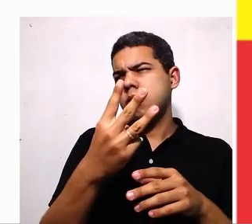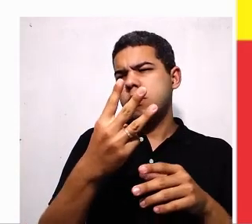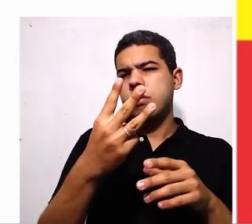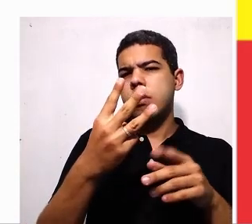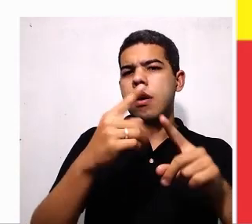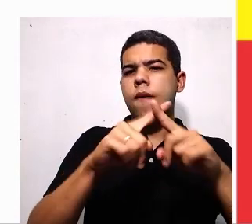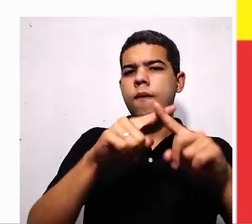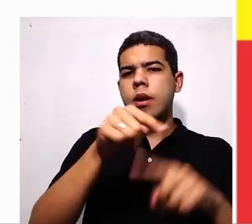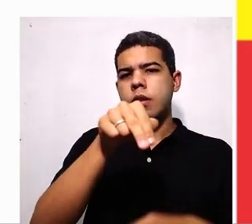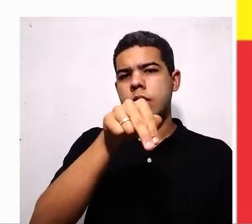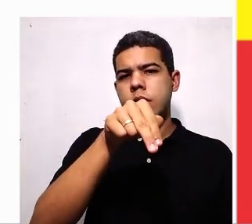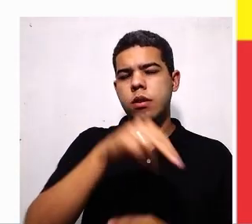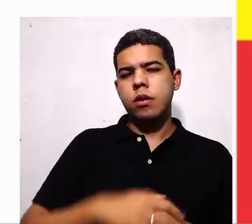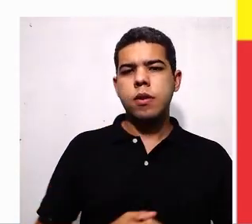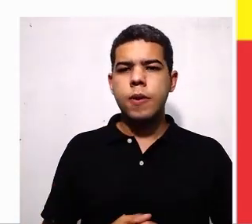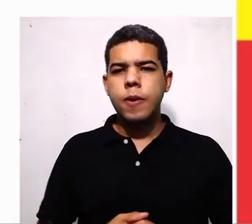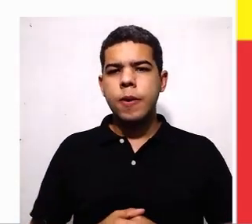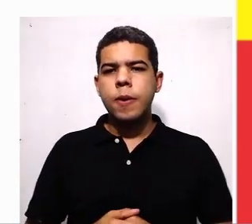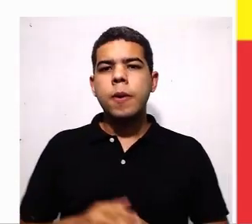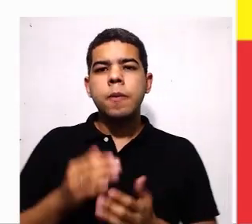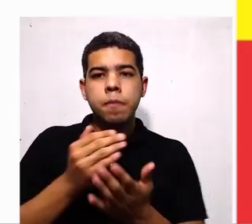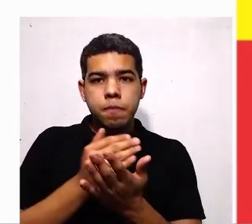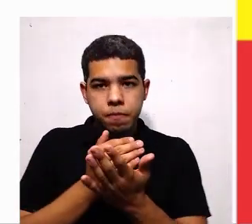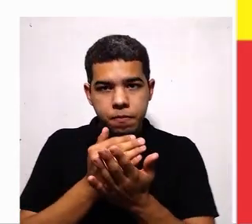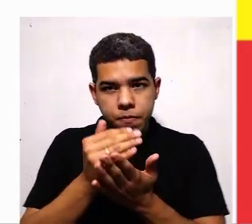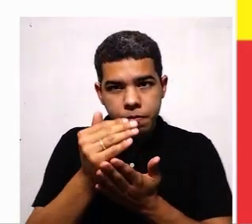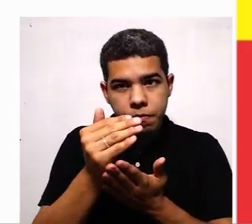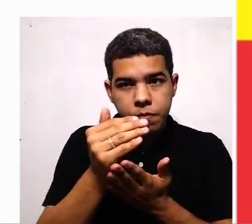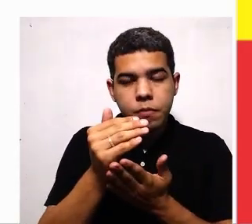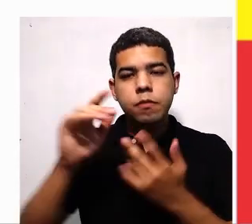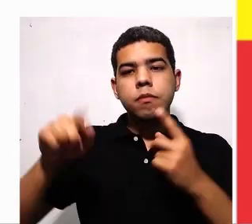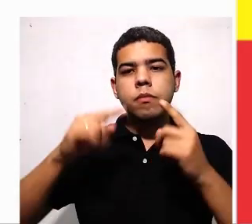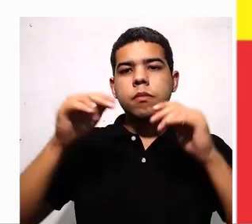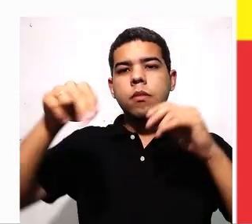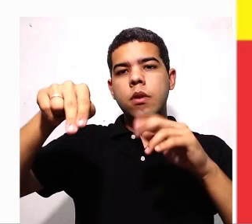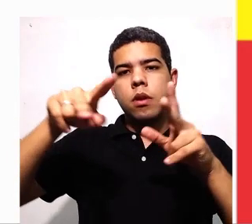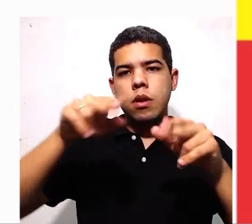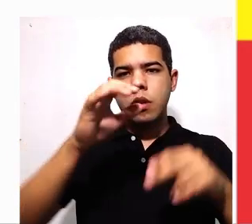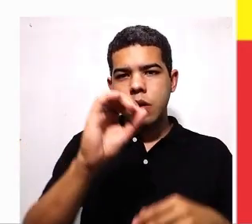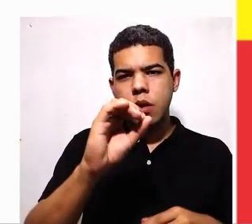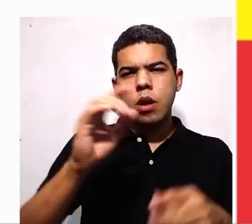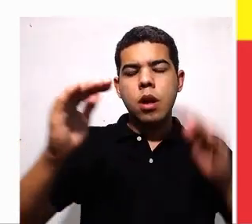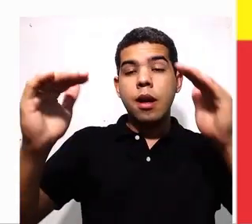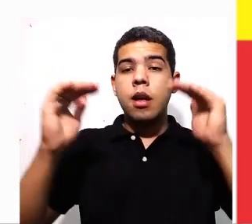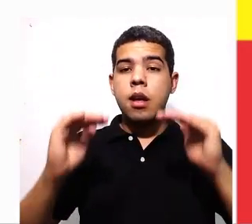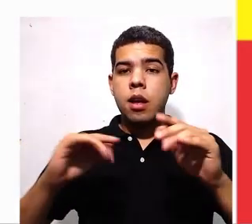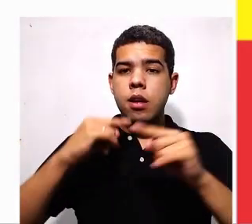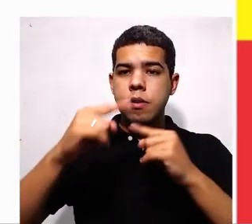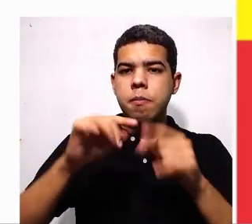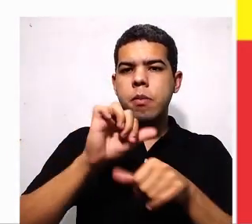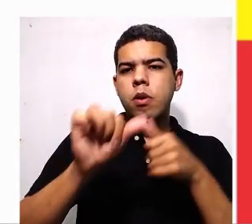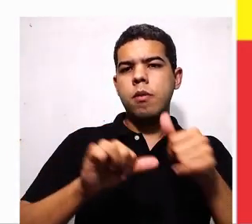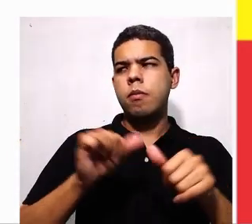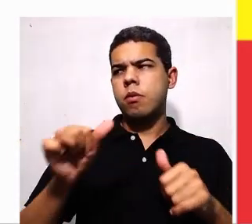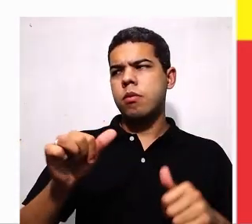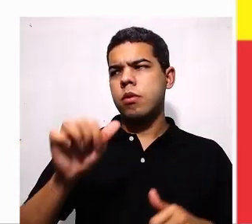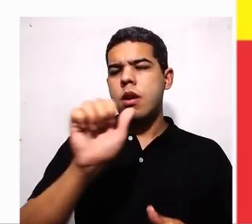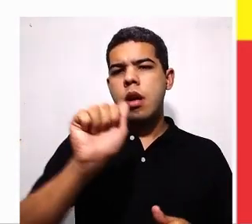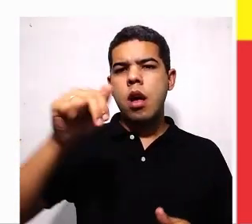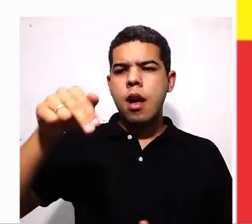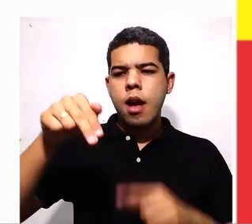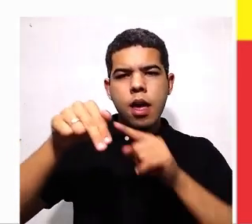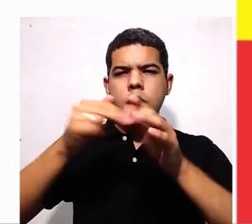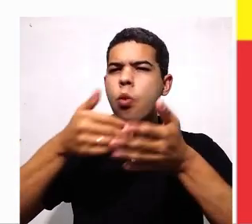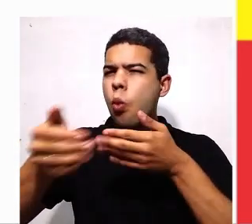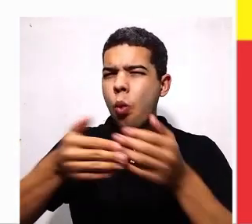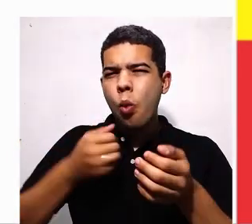Então, veja que eu vou iniciar, vou pegar n igual a 0, e depois disso eu vou colocar nessa expressão, onde qualquer termo